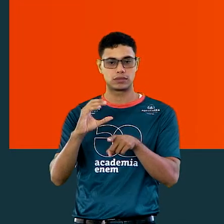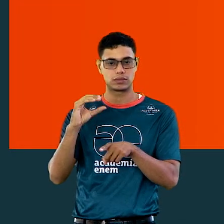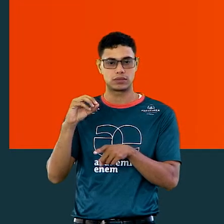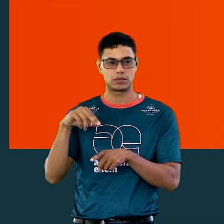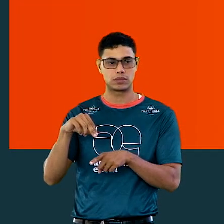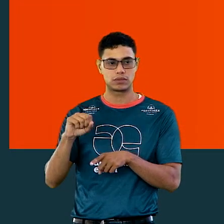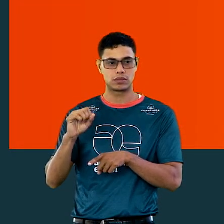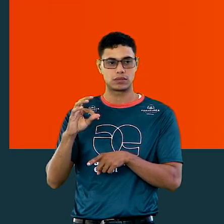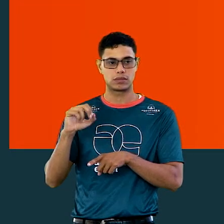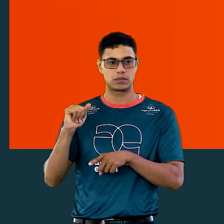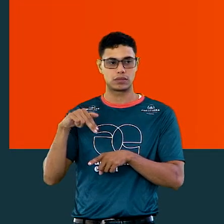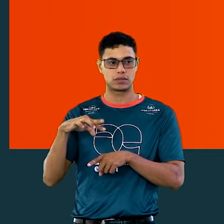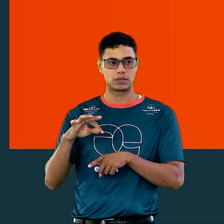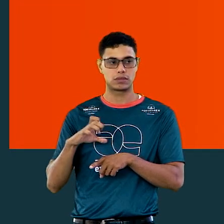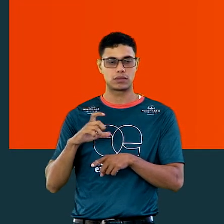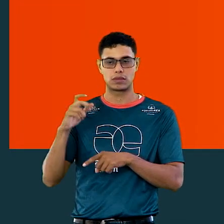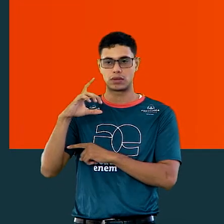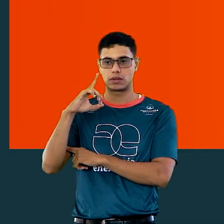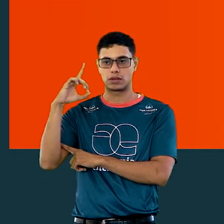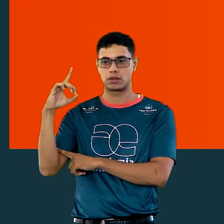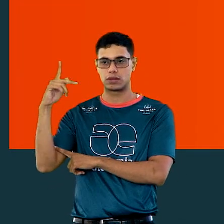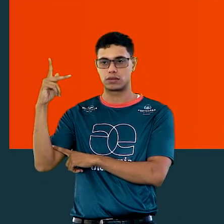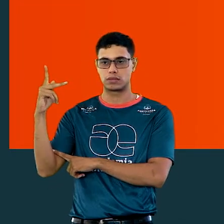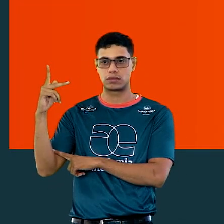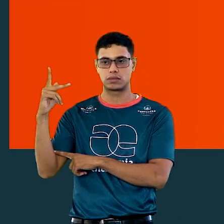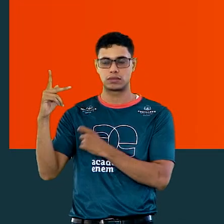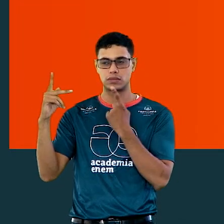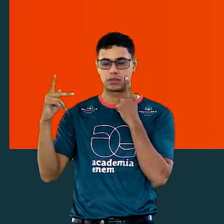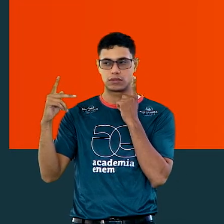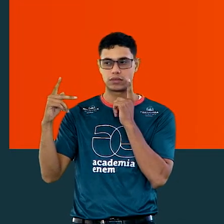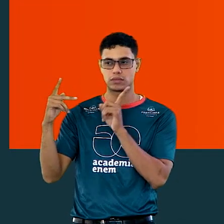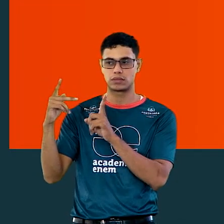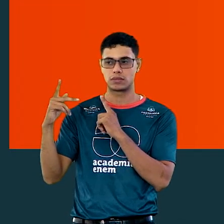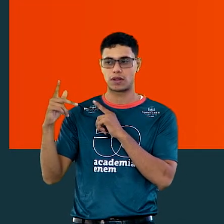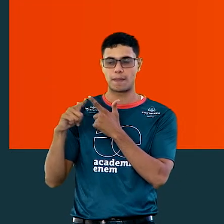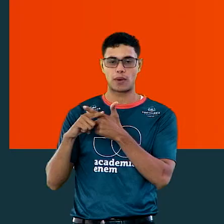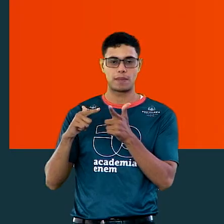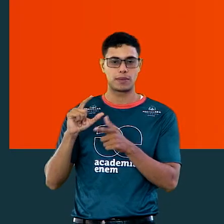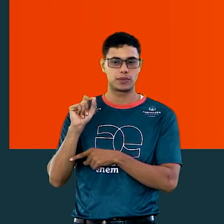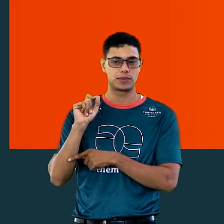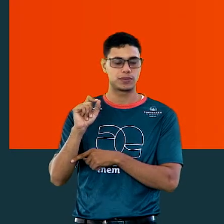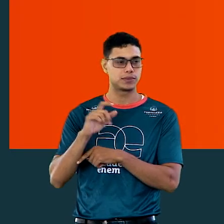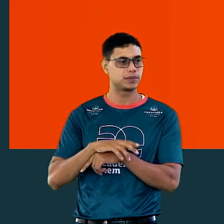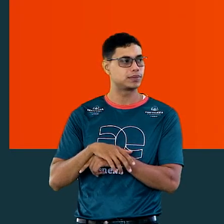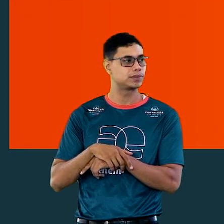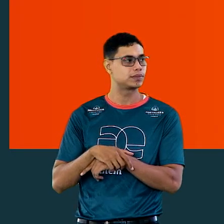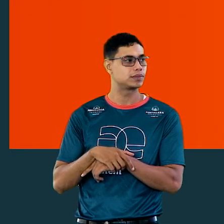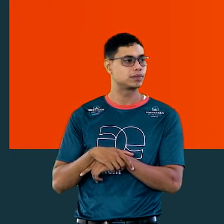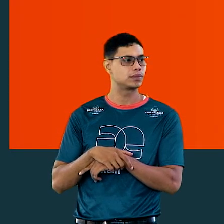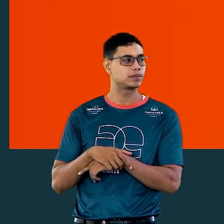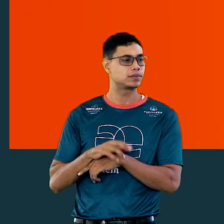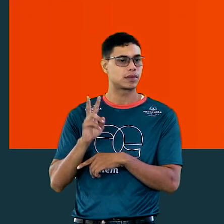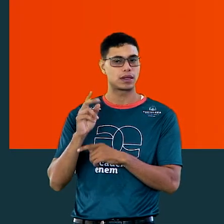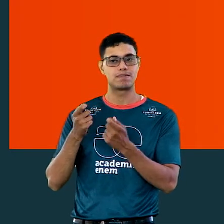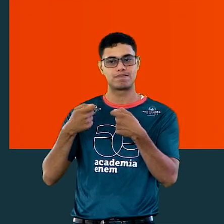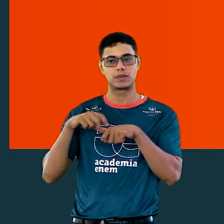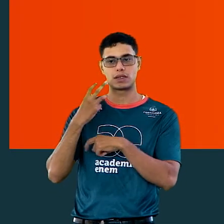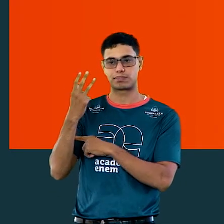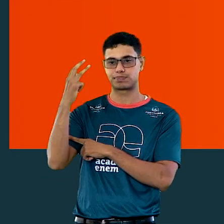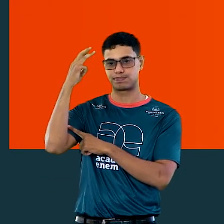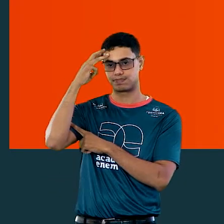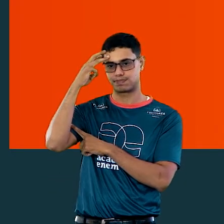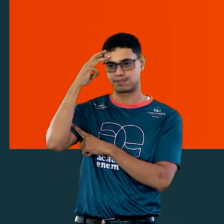Quem é constante? DDP. Agora tem um problema nessa brincadeira. Você vai ter que memorizar as